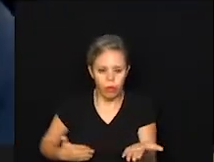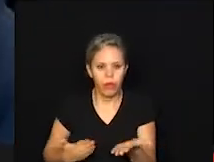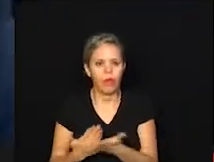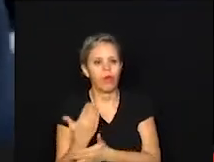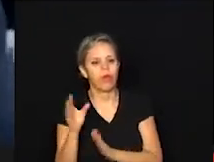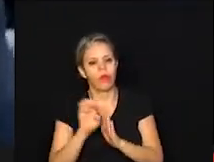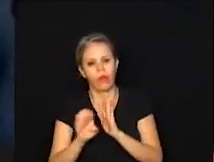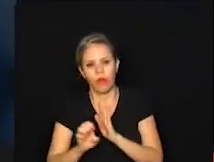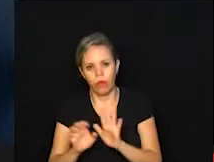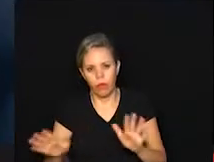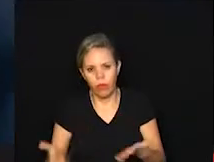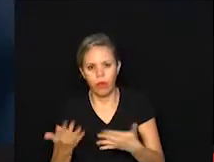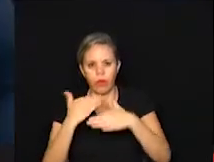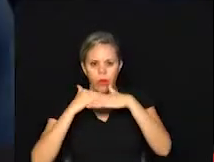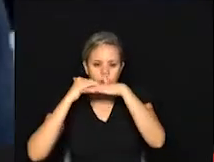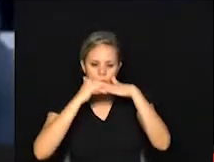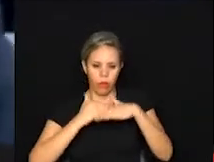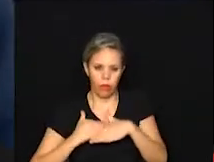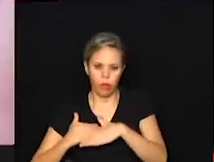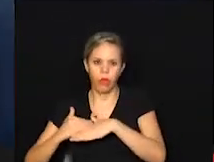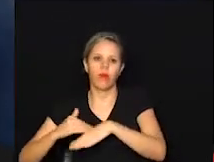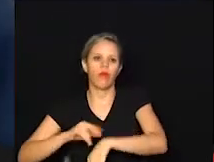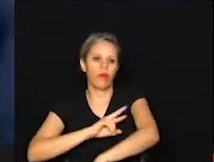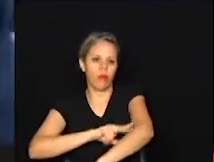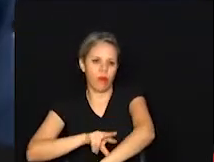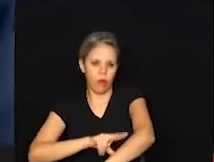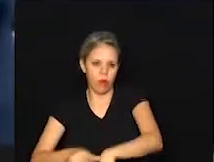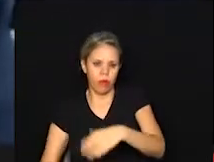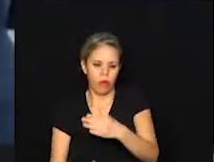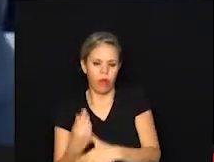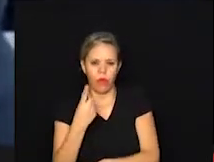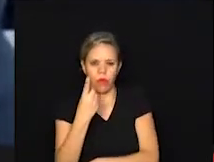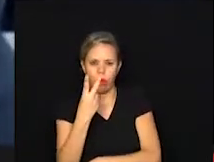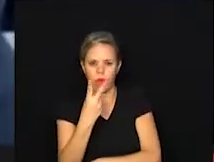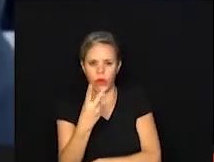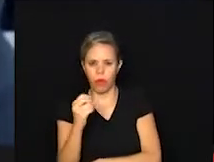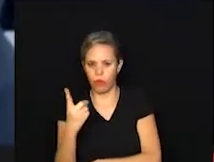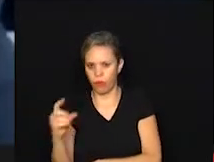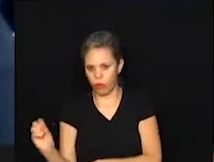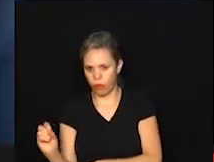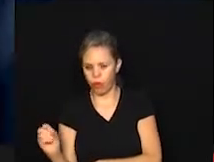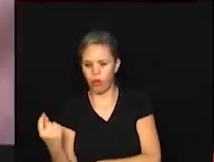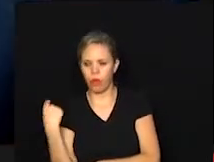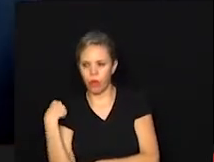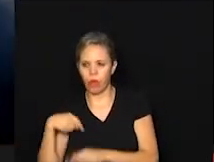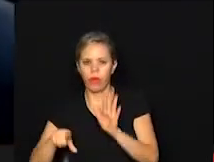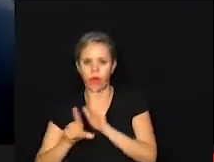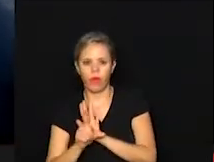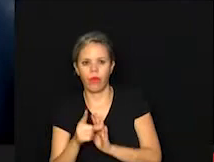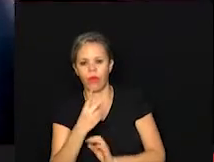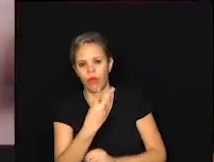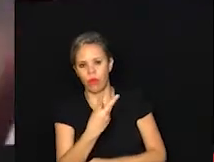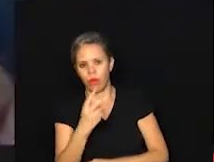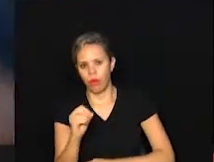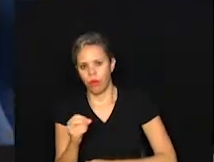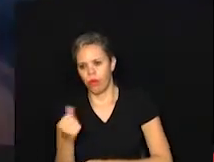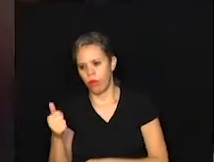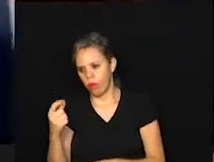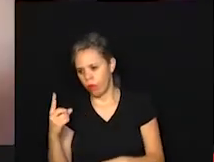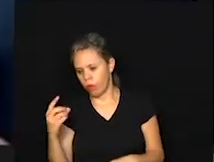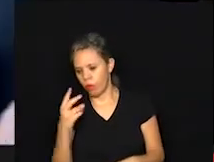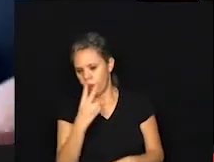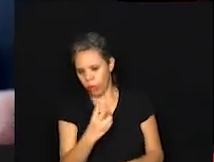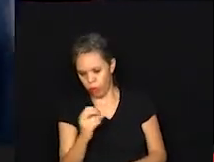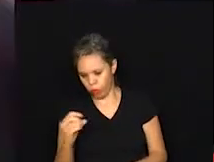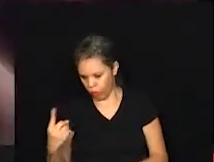da Promoção da Igualdade Racial, que aconteceu em 2010. A nossa lei é de 2001, para você ter